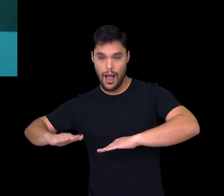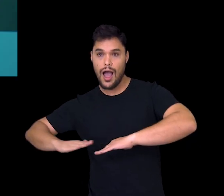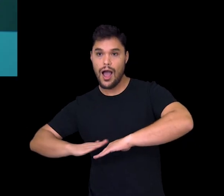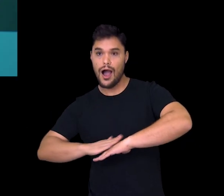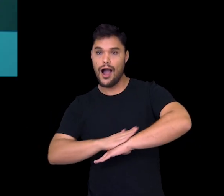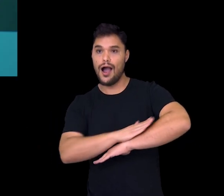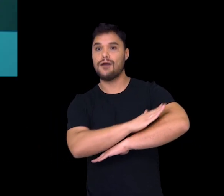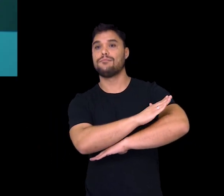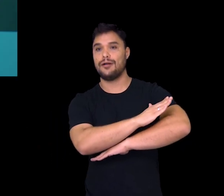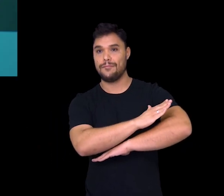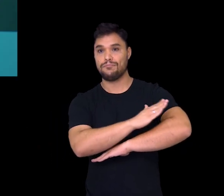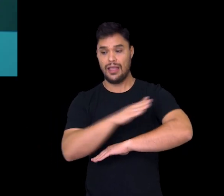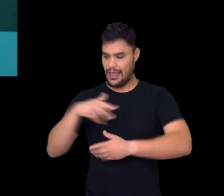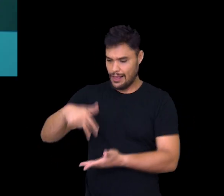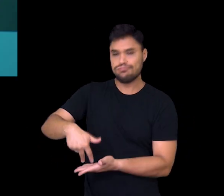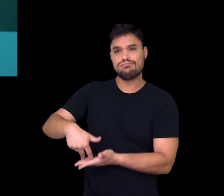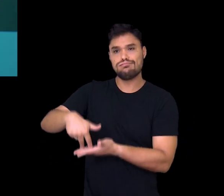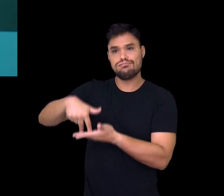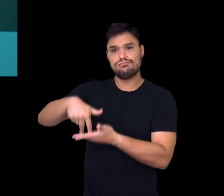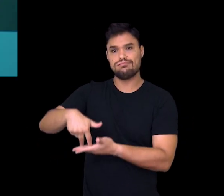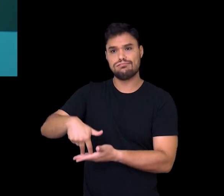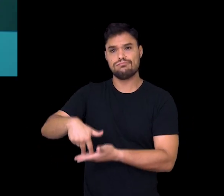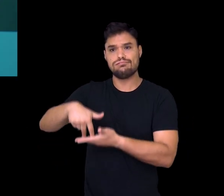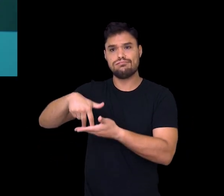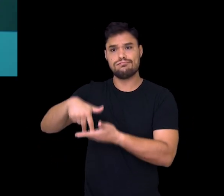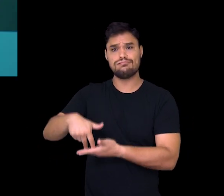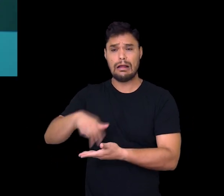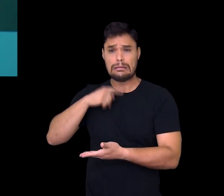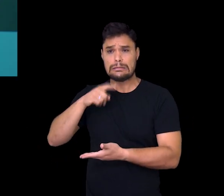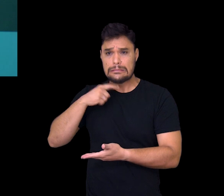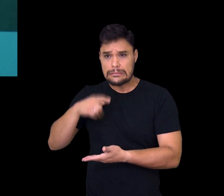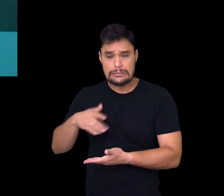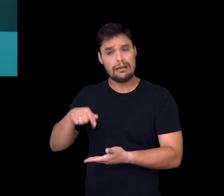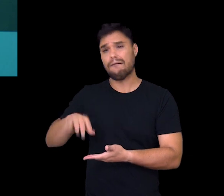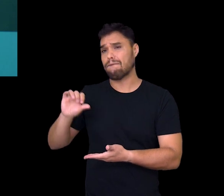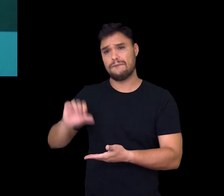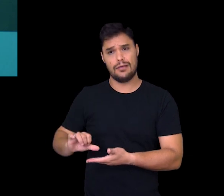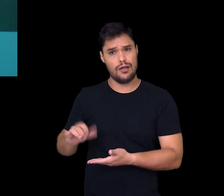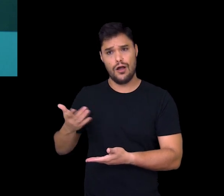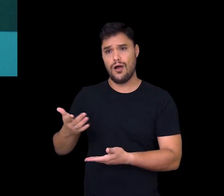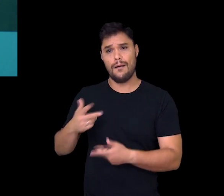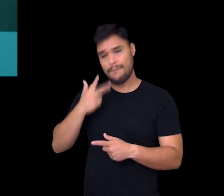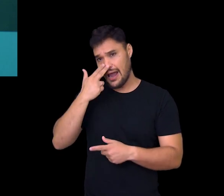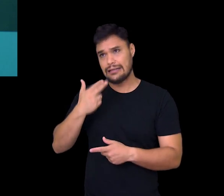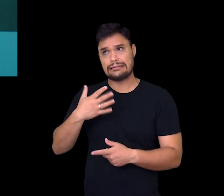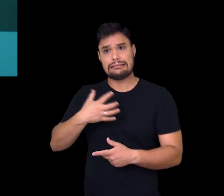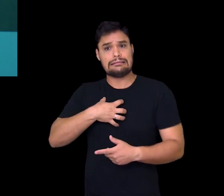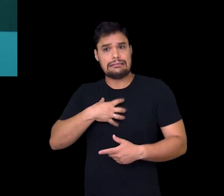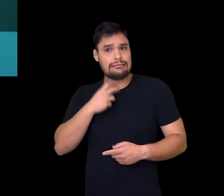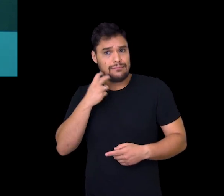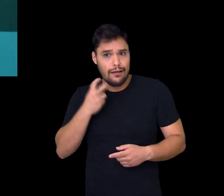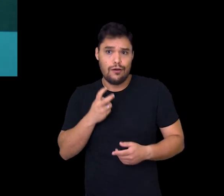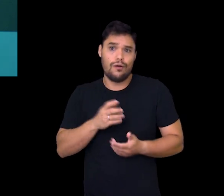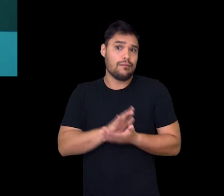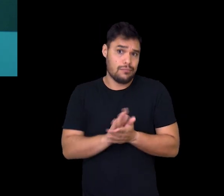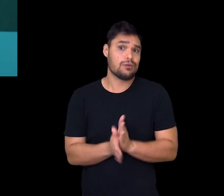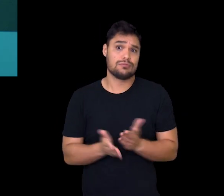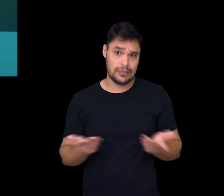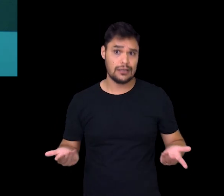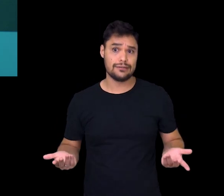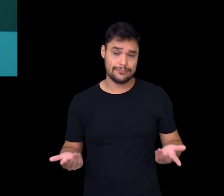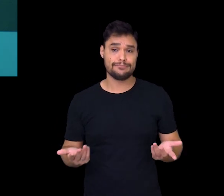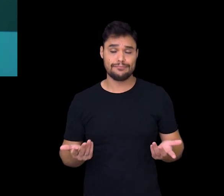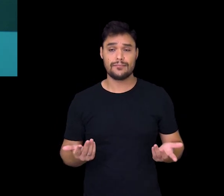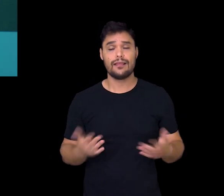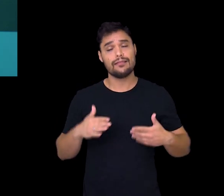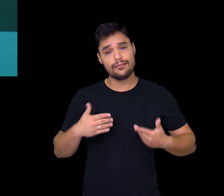um elevador, pode ele não funcionar na hora, e é pior ainda para discriminar aquela pessoa que está, às vezes, numa cadeira de roda. Então, trouxe mais